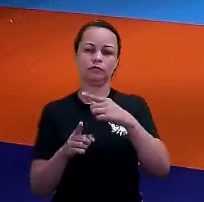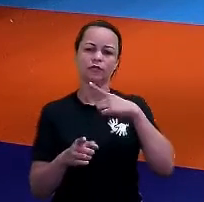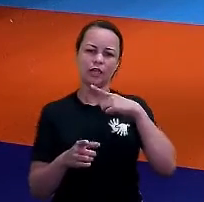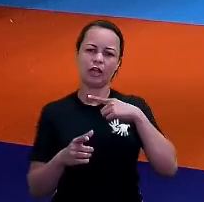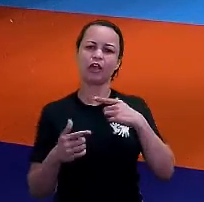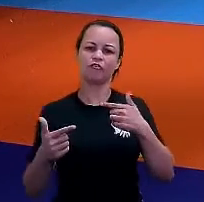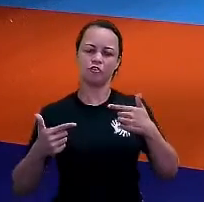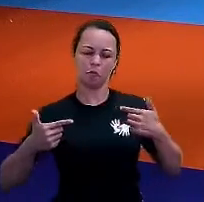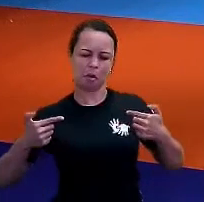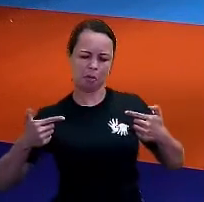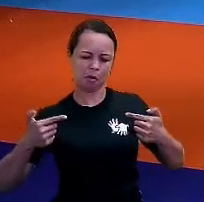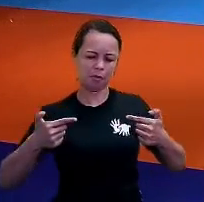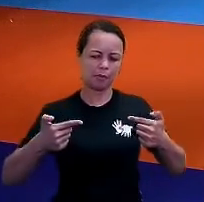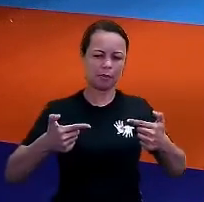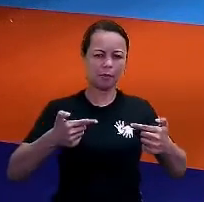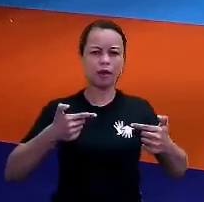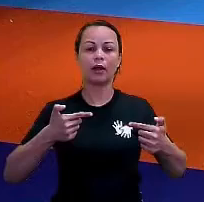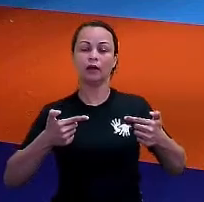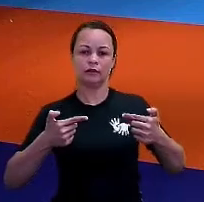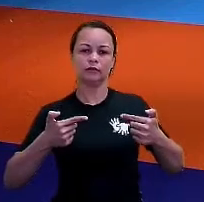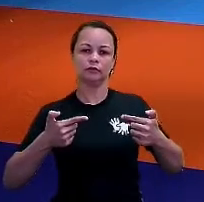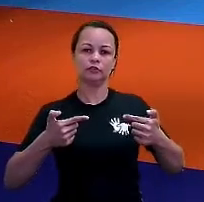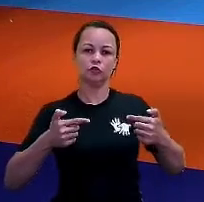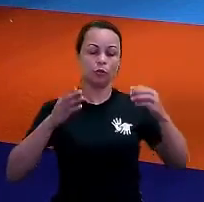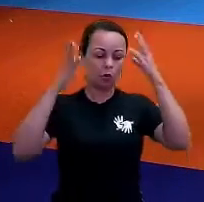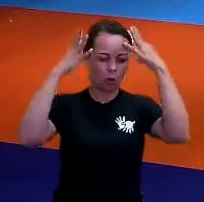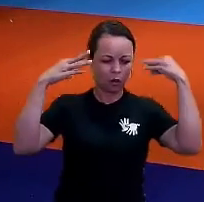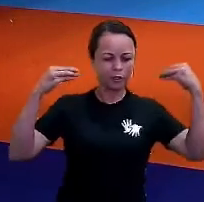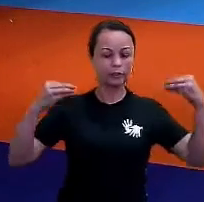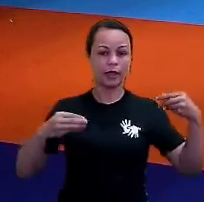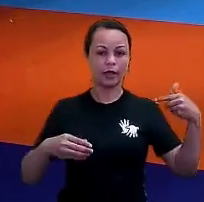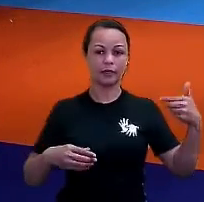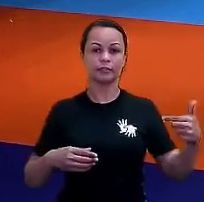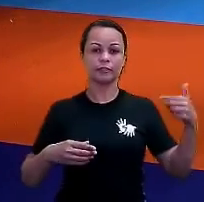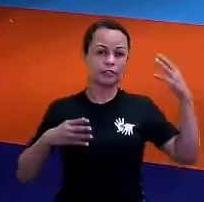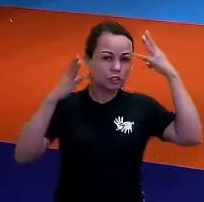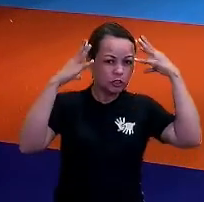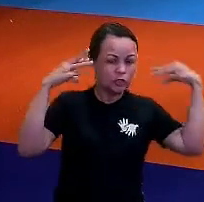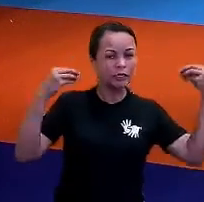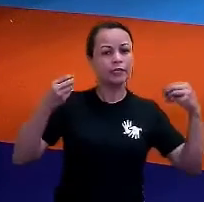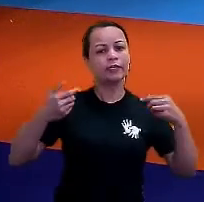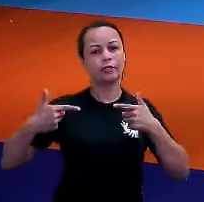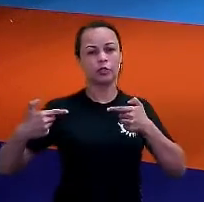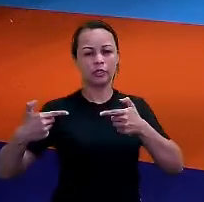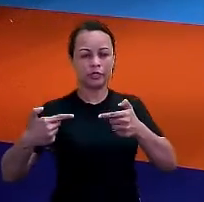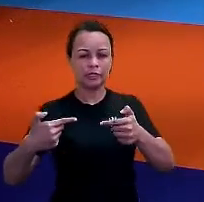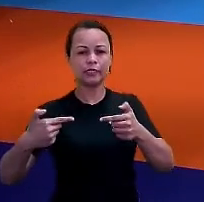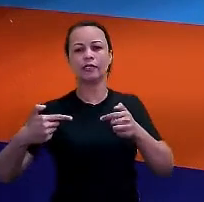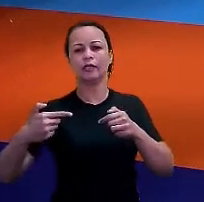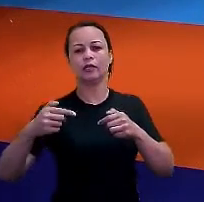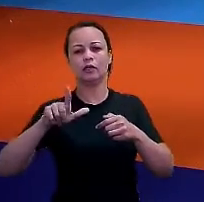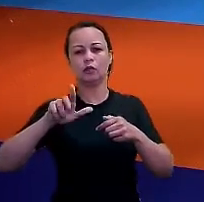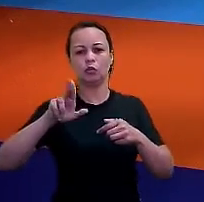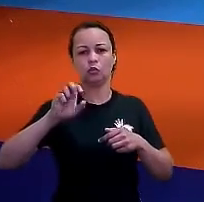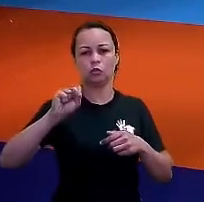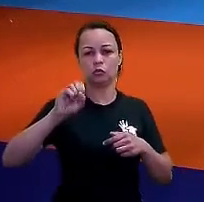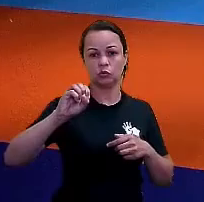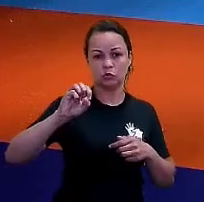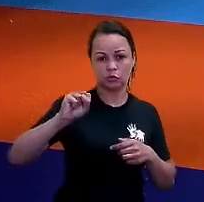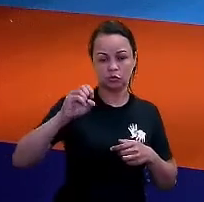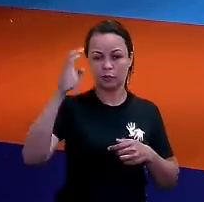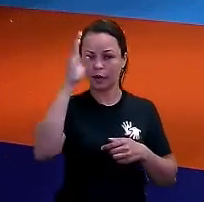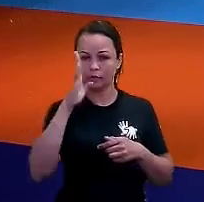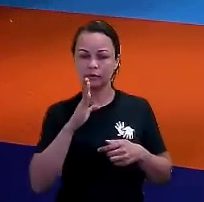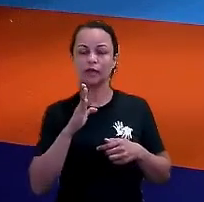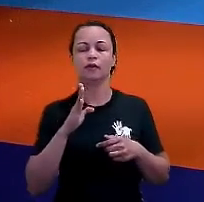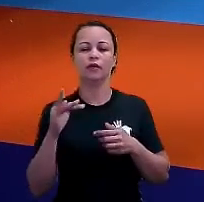entre holandeses e lusos brasileiros. Aí estavam negros, indígenas, brancos, que se